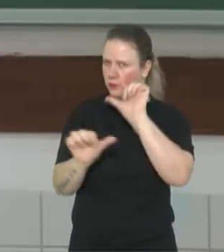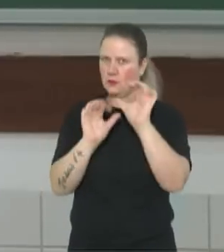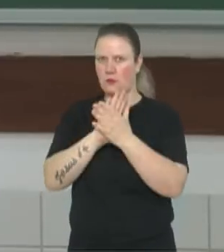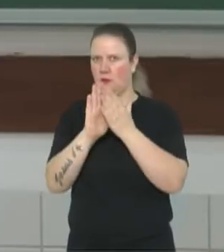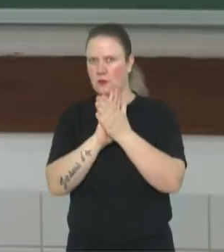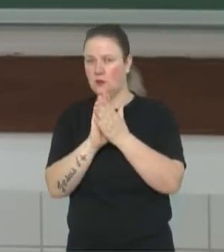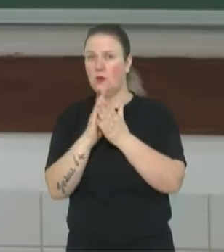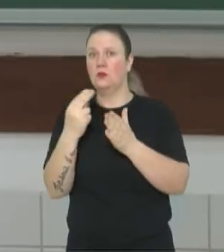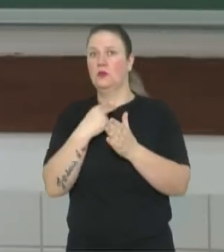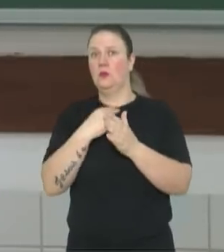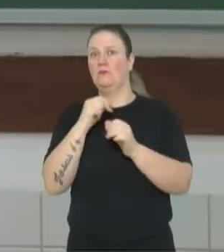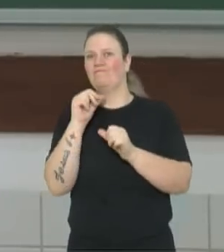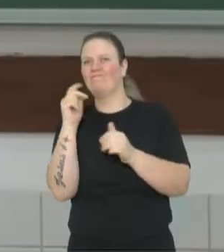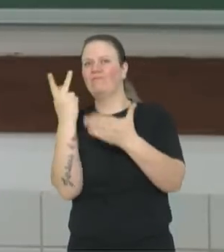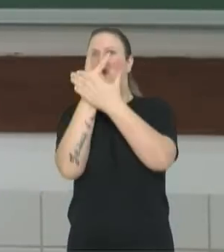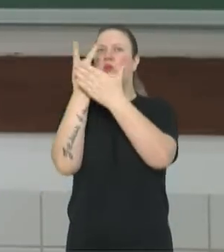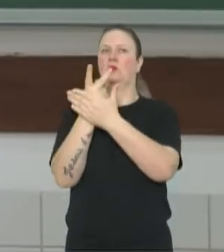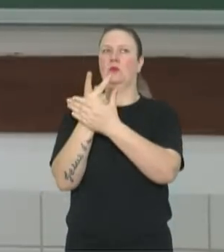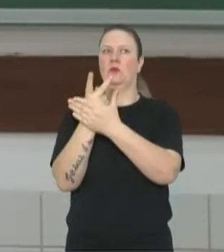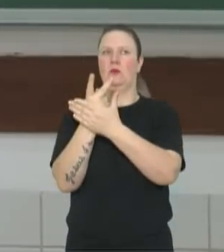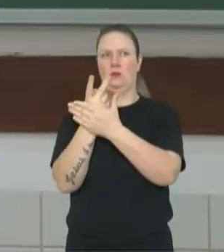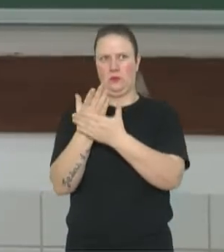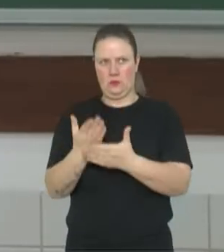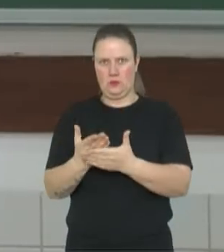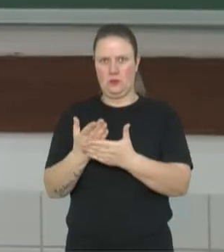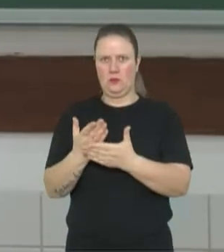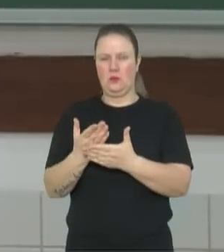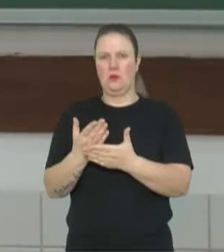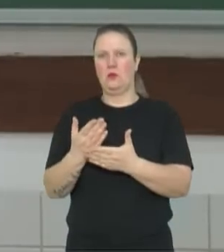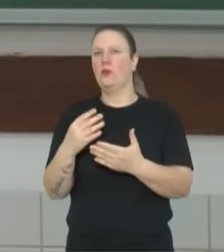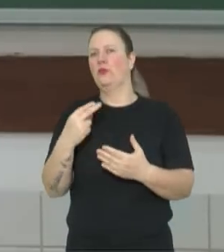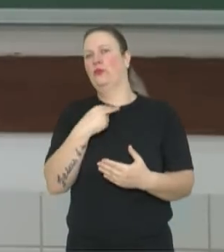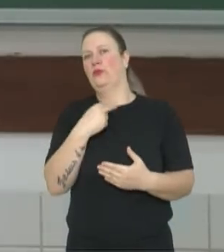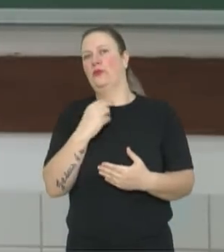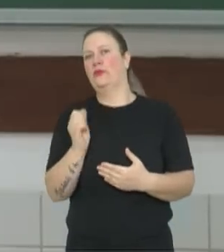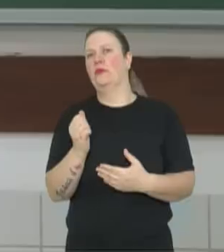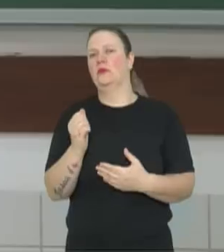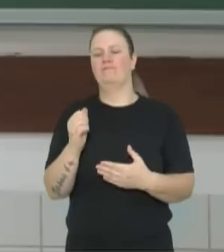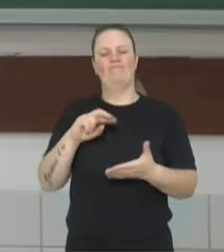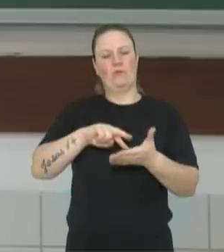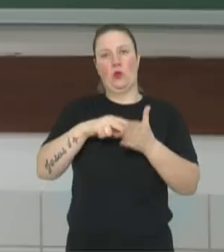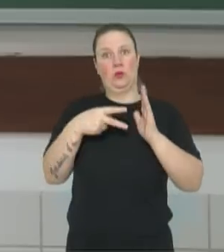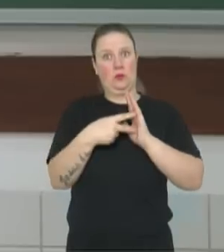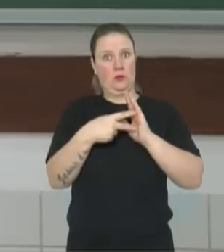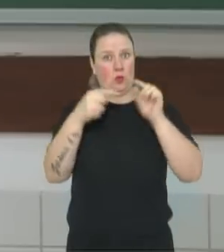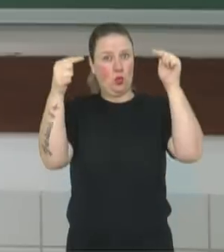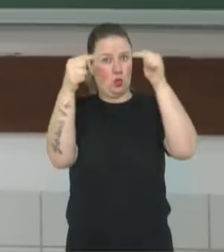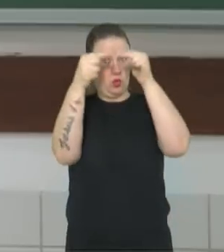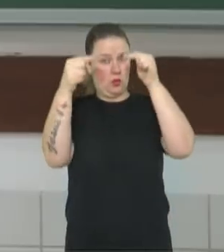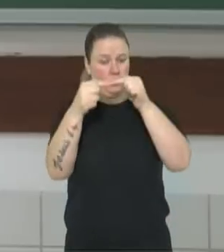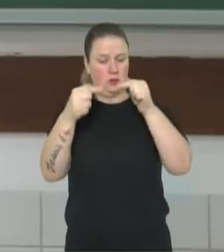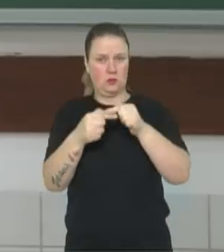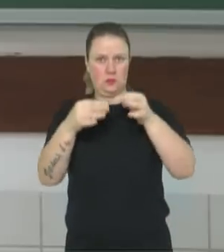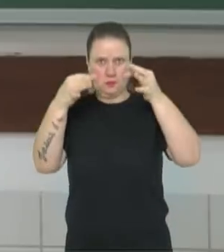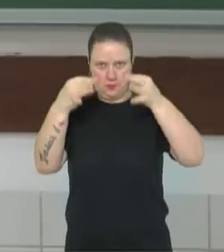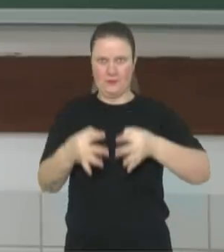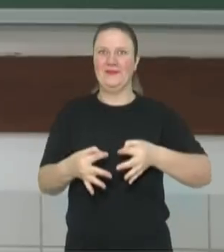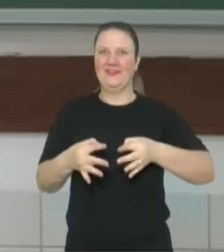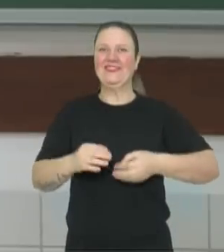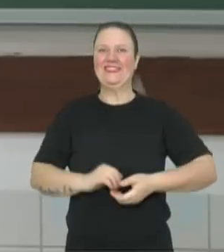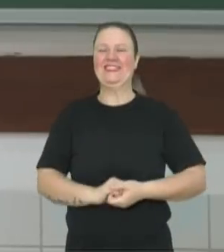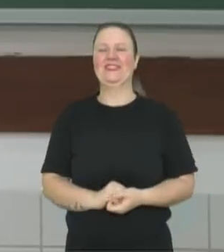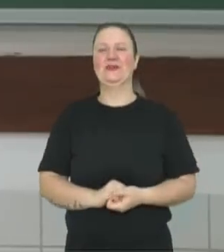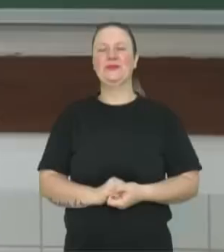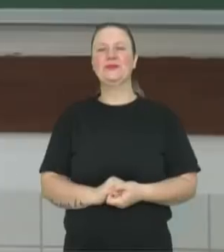Eu não posso colocar, né? Quando lá fora, quando está melado, não dá, né? Não vai ter sentido, certo? Então, cuidado aí para completar as palavrinhas bem certinhas,